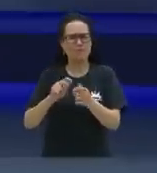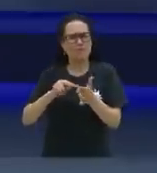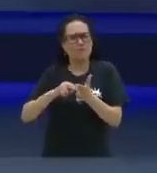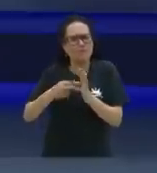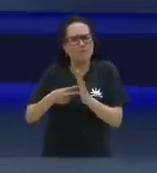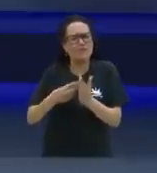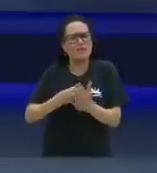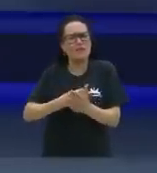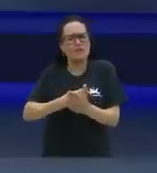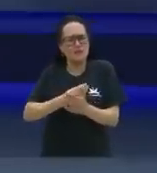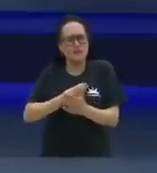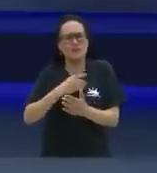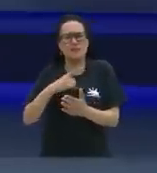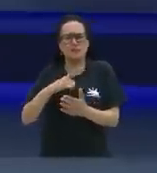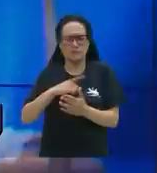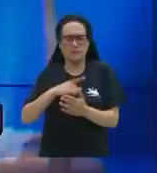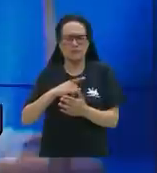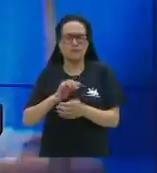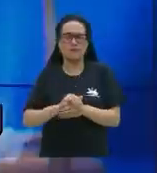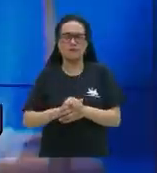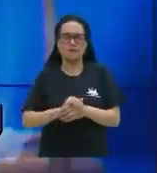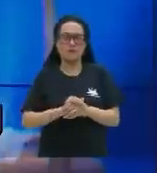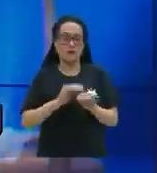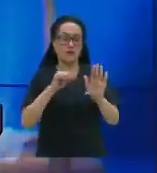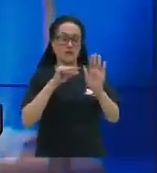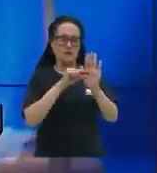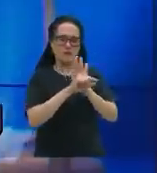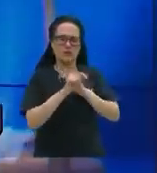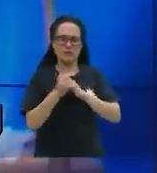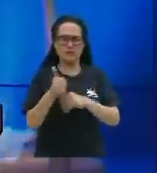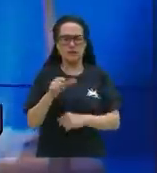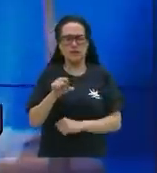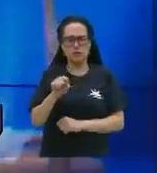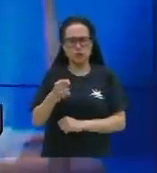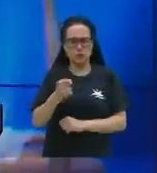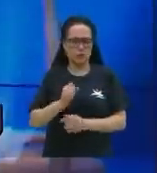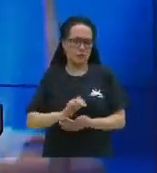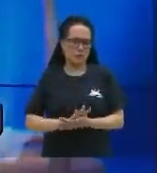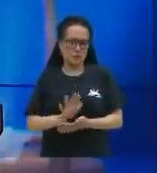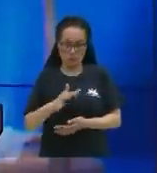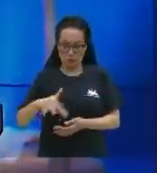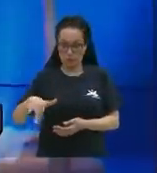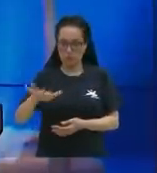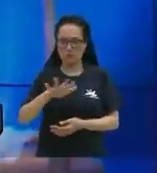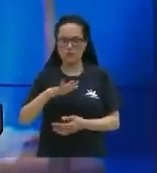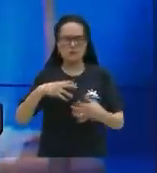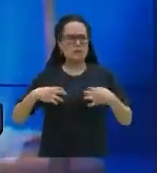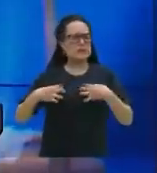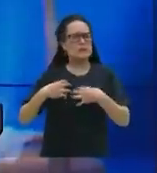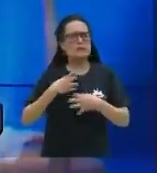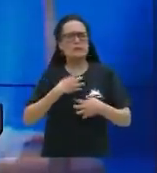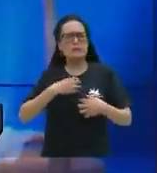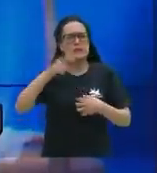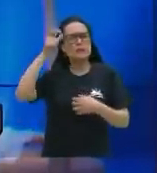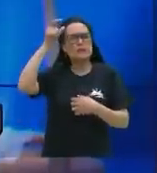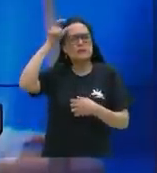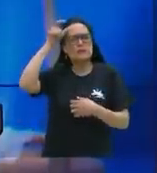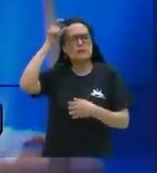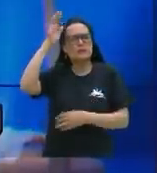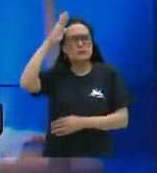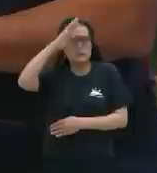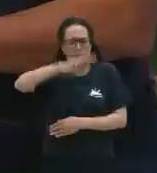E o versículo 18 diz assim: e os que eram atormentados dos espíritos imundos ficavam